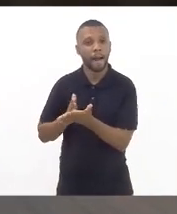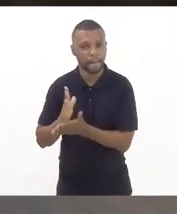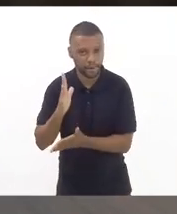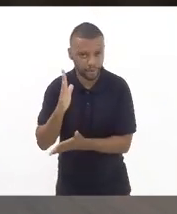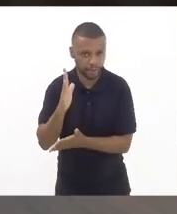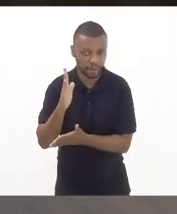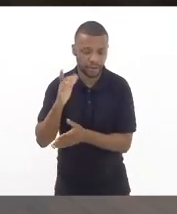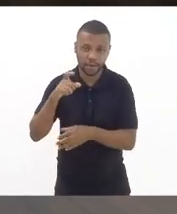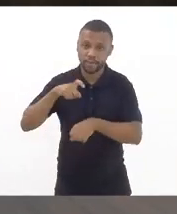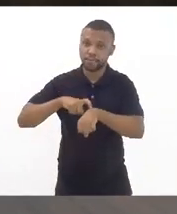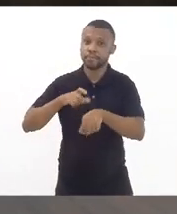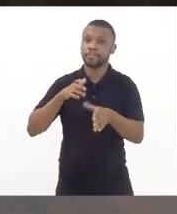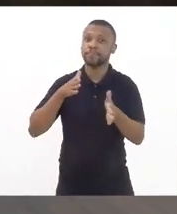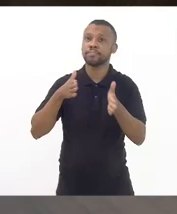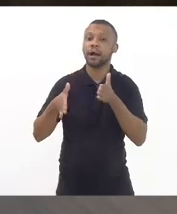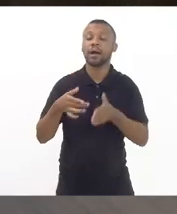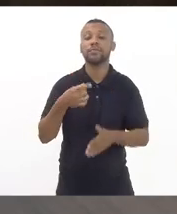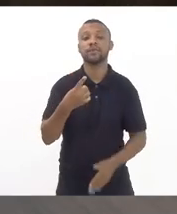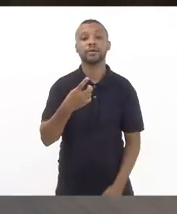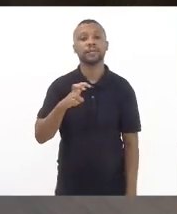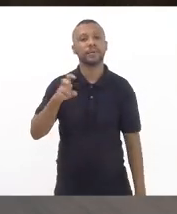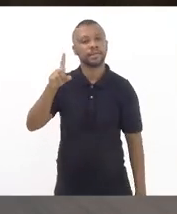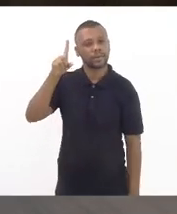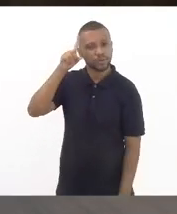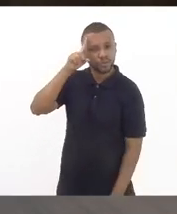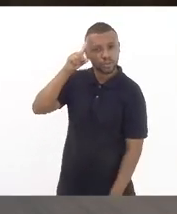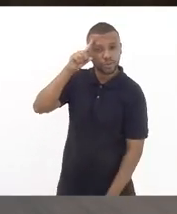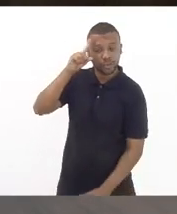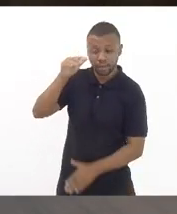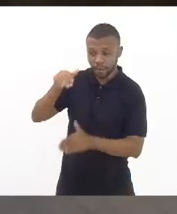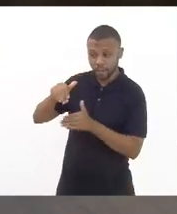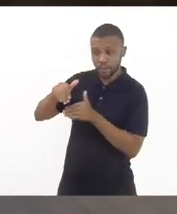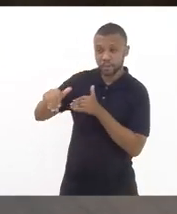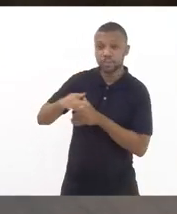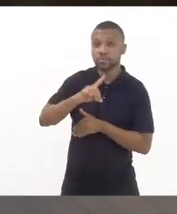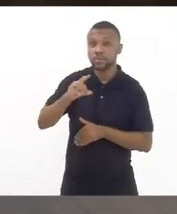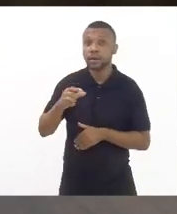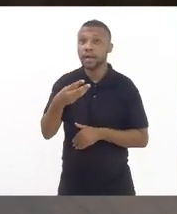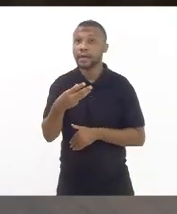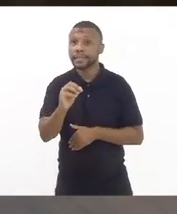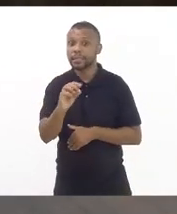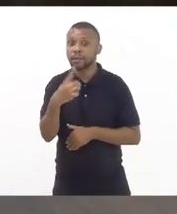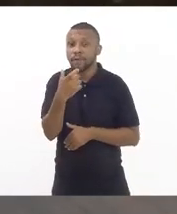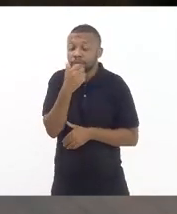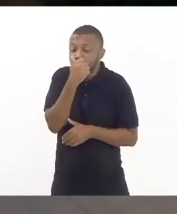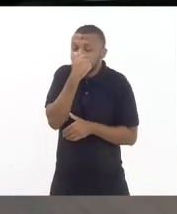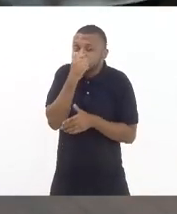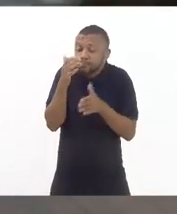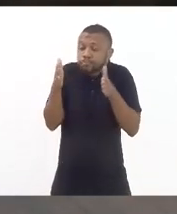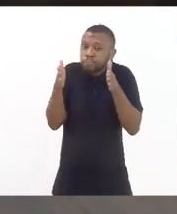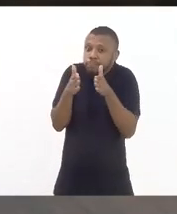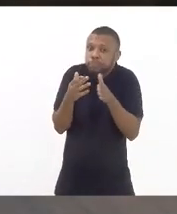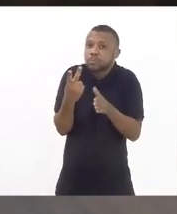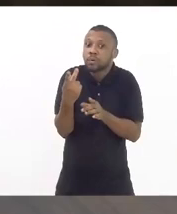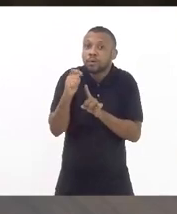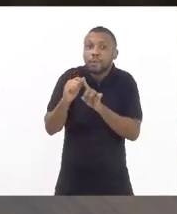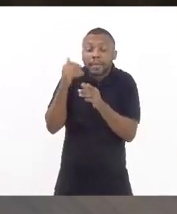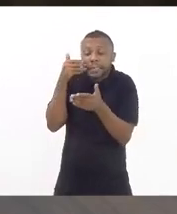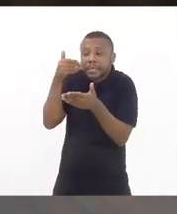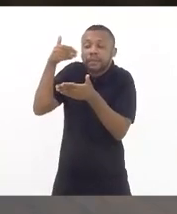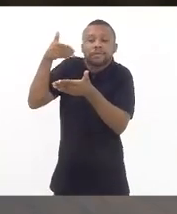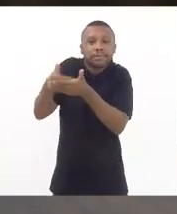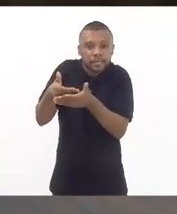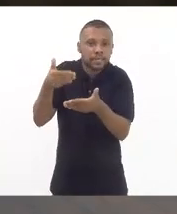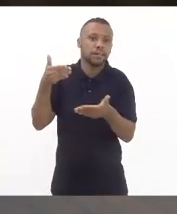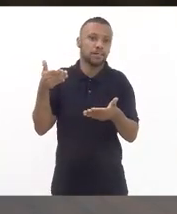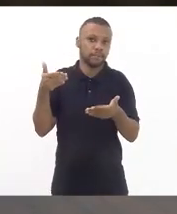dias. A partir do dia 30, a gente fica exprimido por 2 meses.